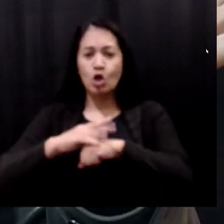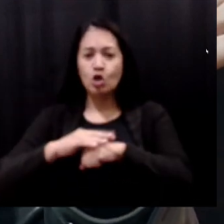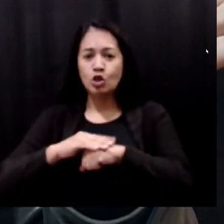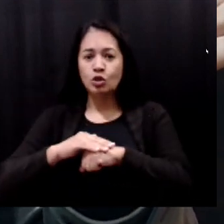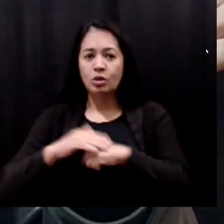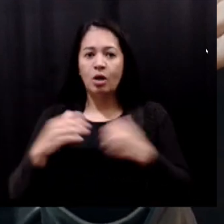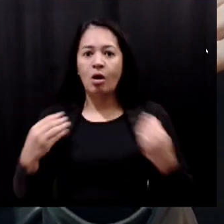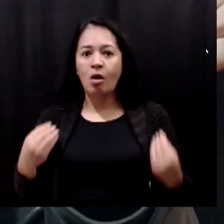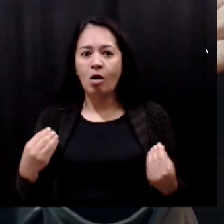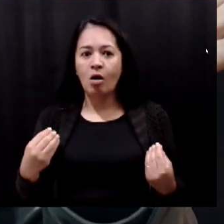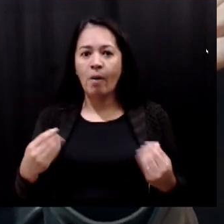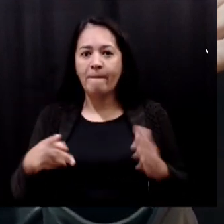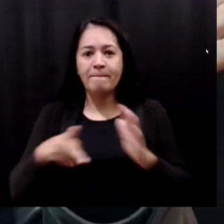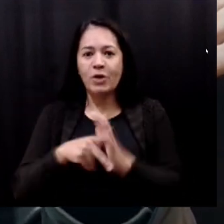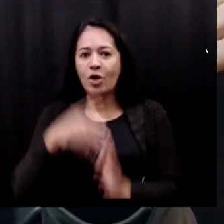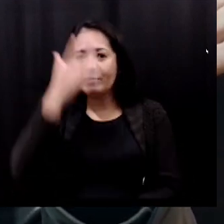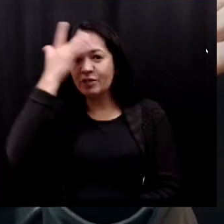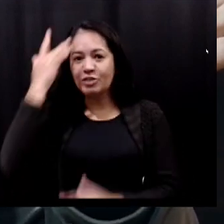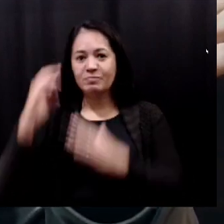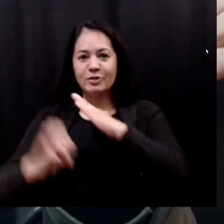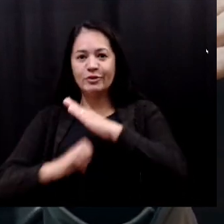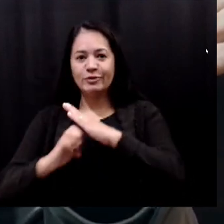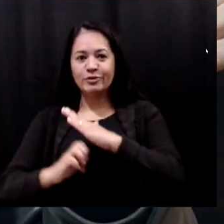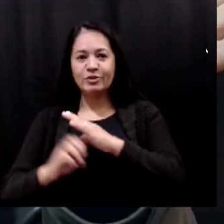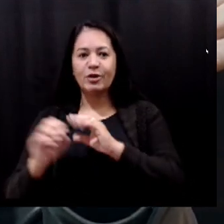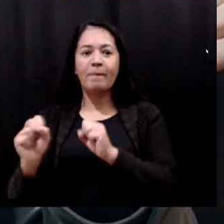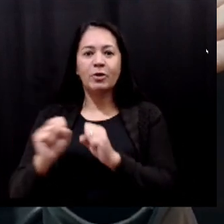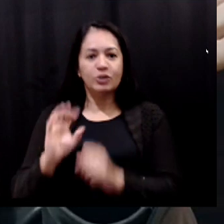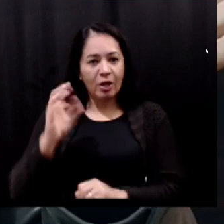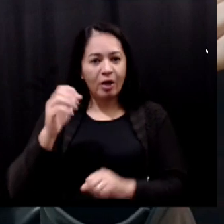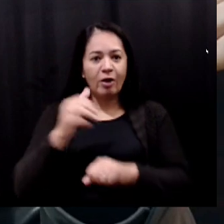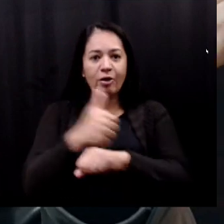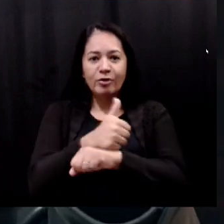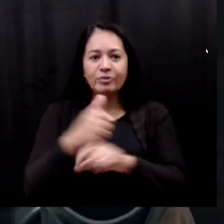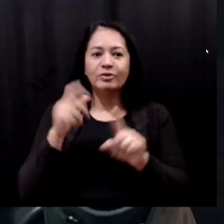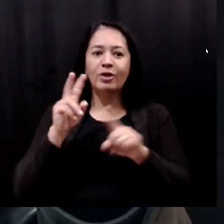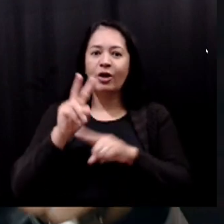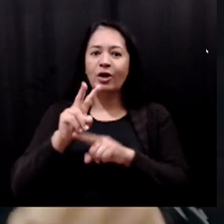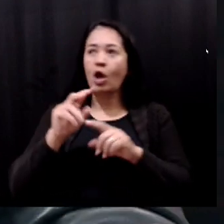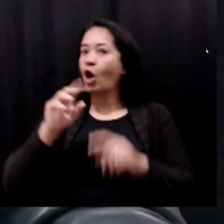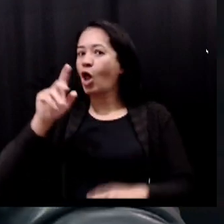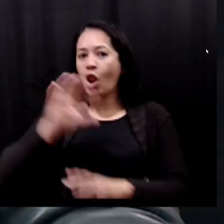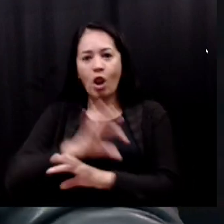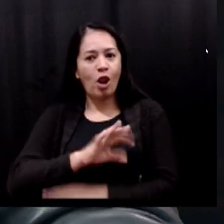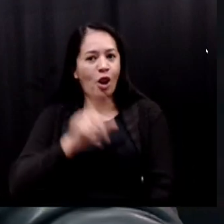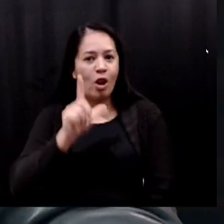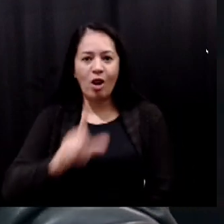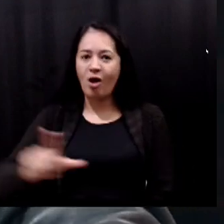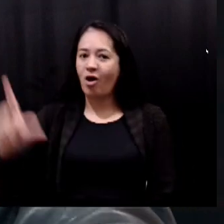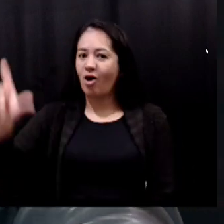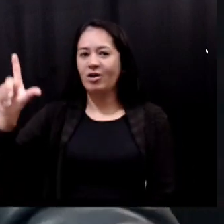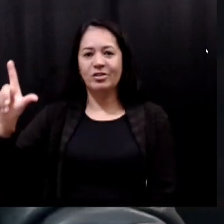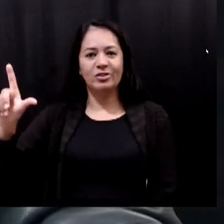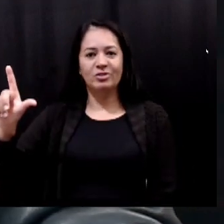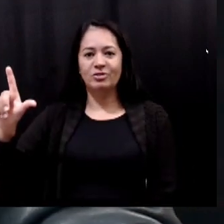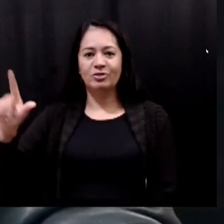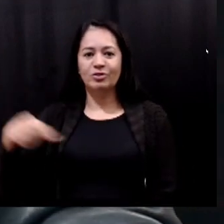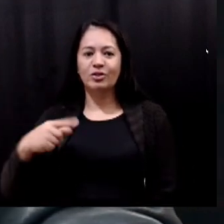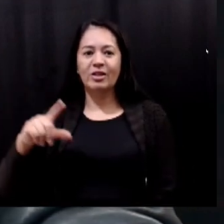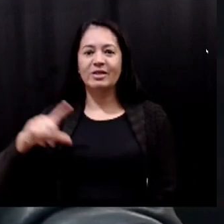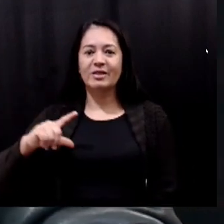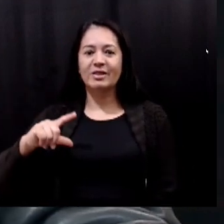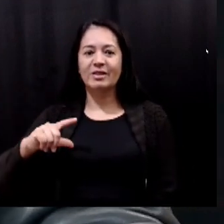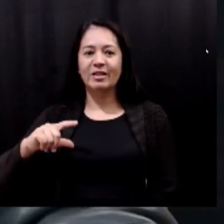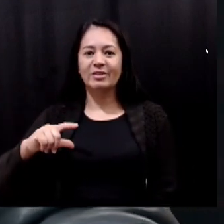pode acontecer em cuidador? Acontece, né? A gente tem a síndrome de